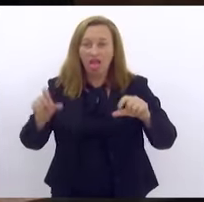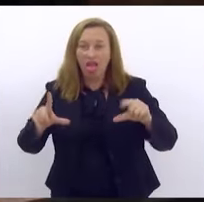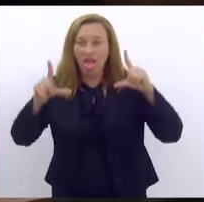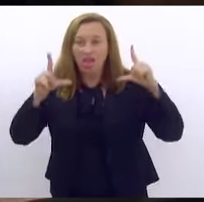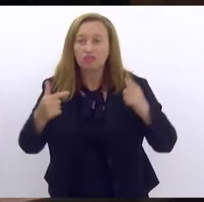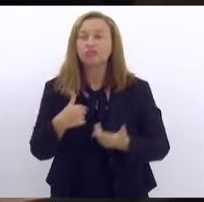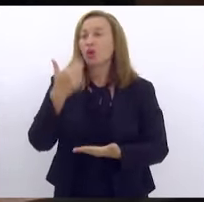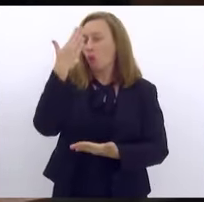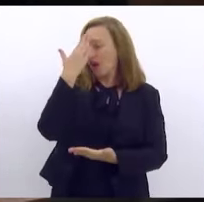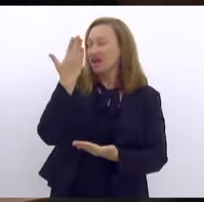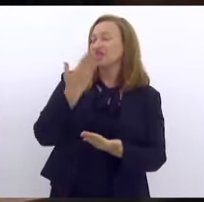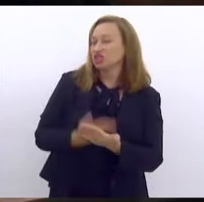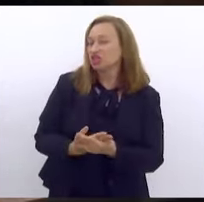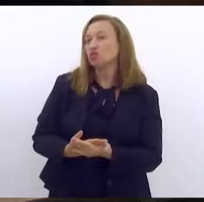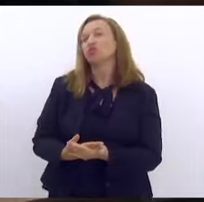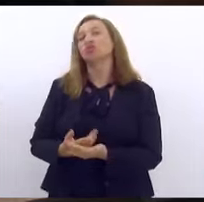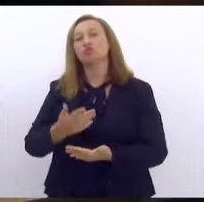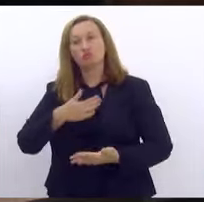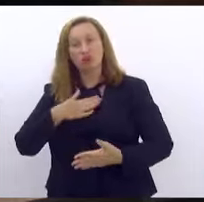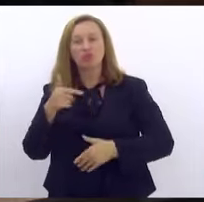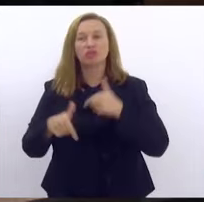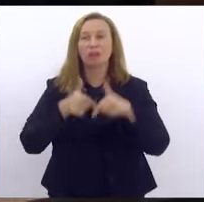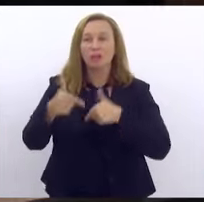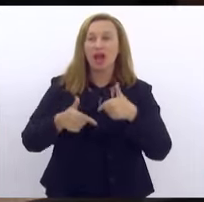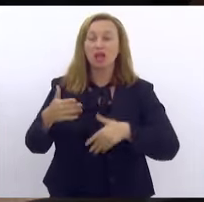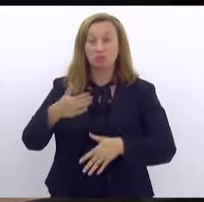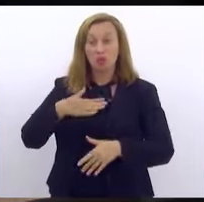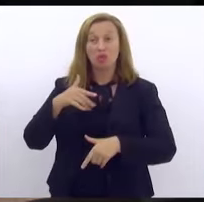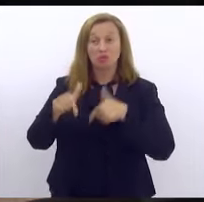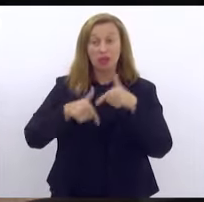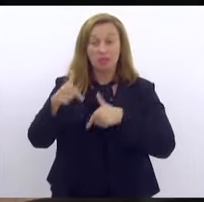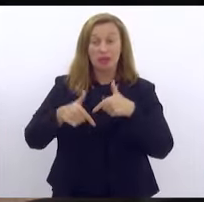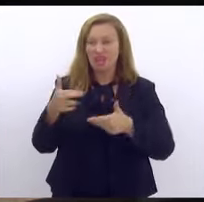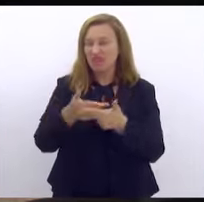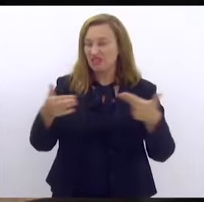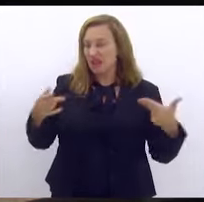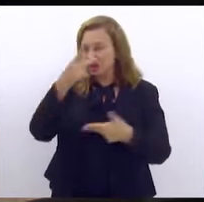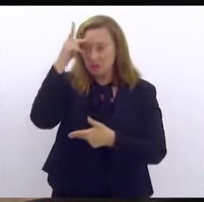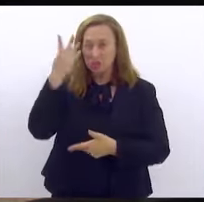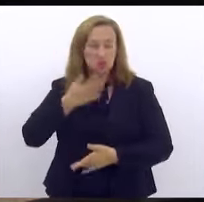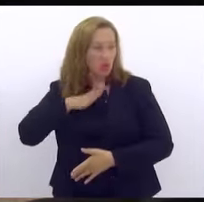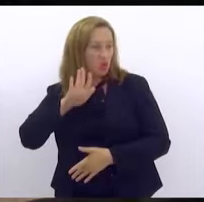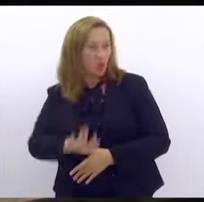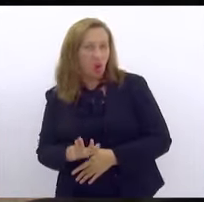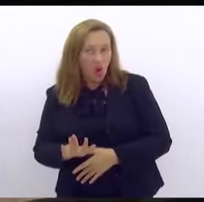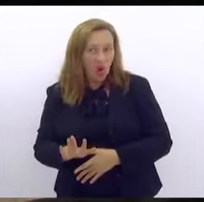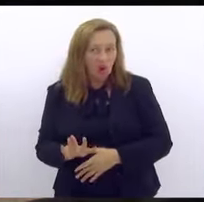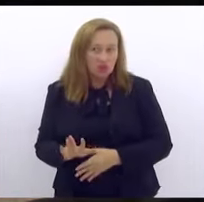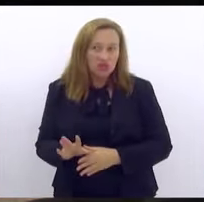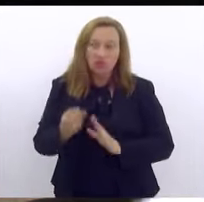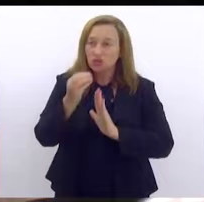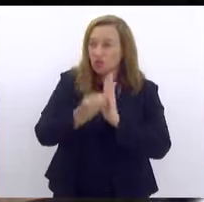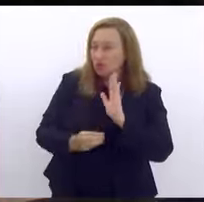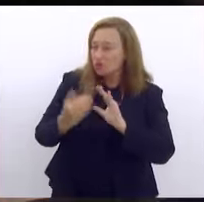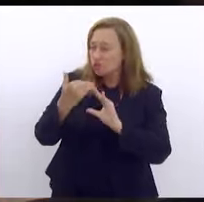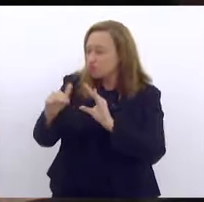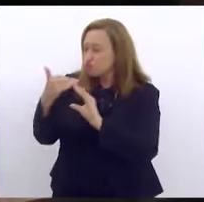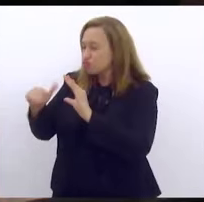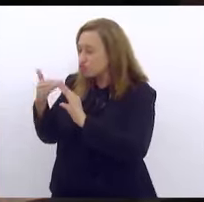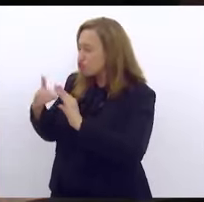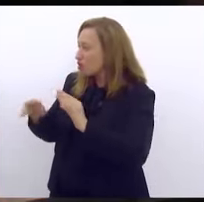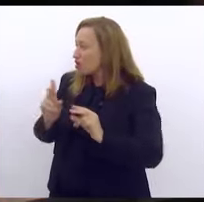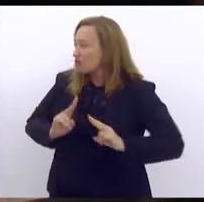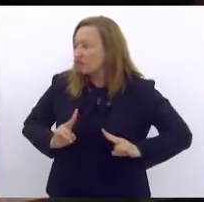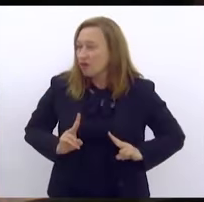eu acredito no que eu faço. E esse trabalho aqui, que muita gente fica incomodada com os ofícios que a gente envia, vai